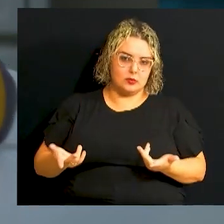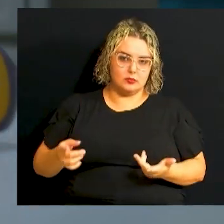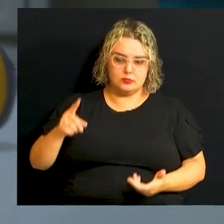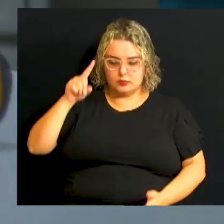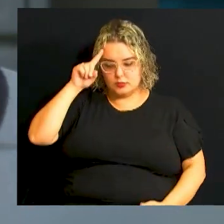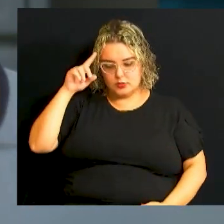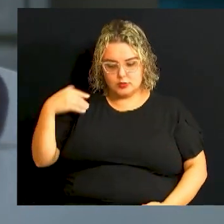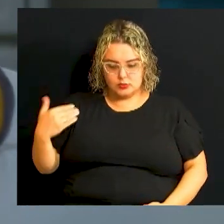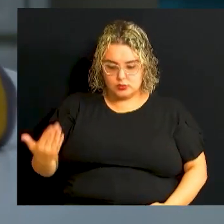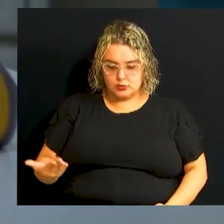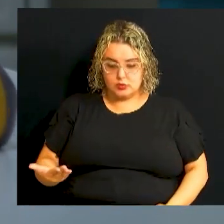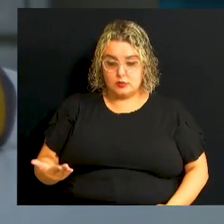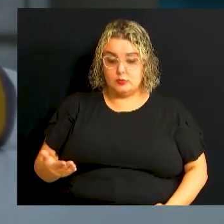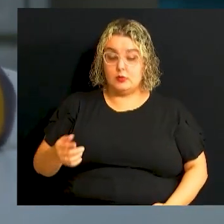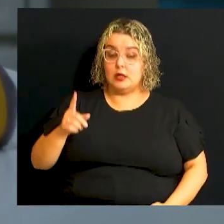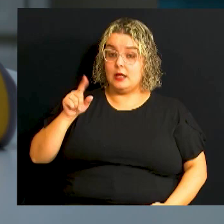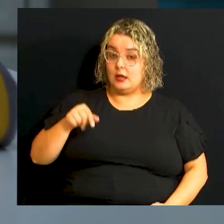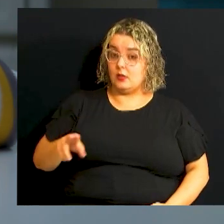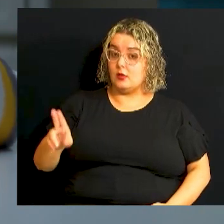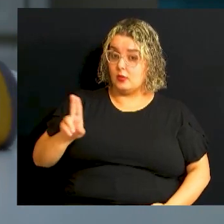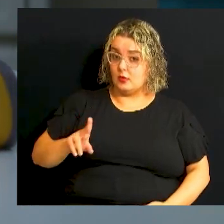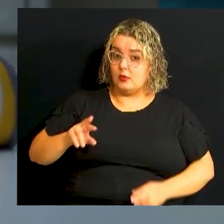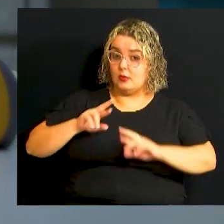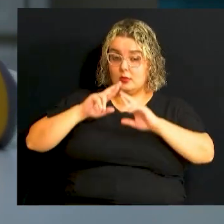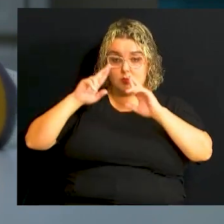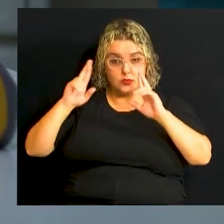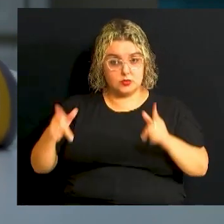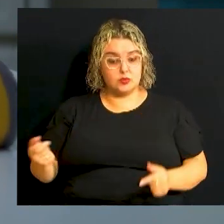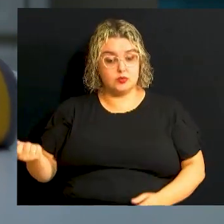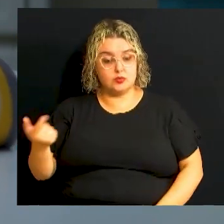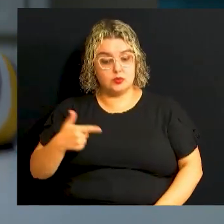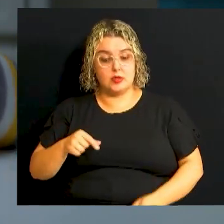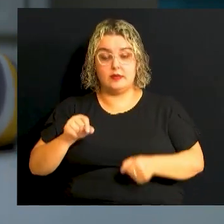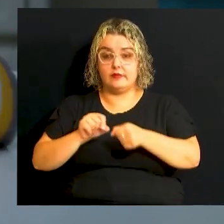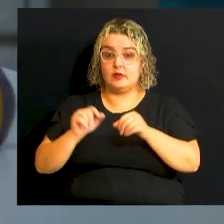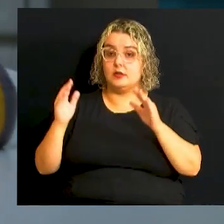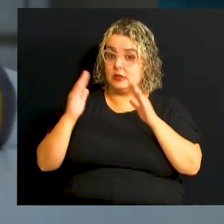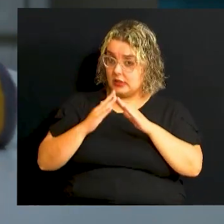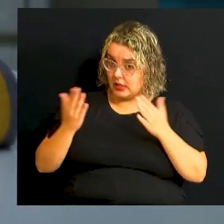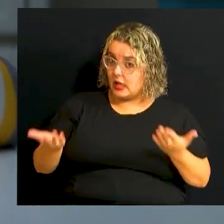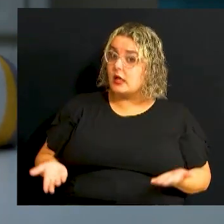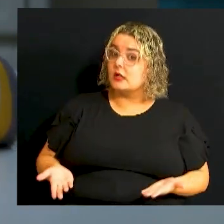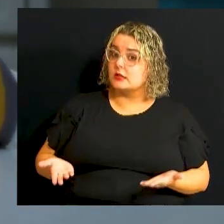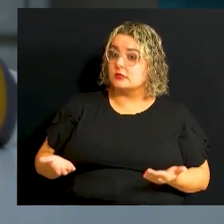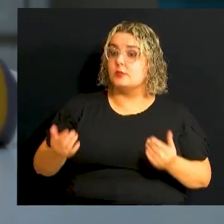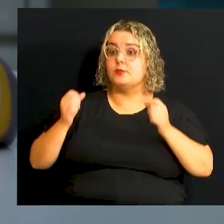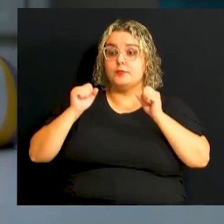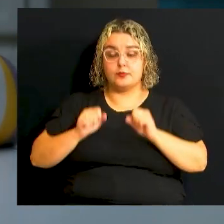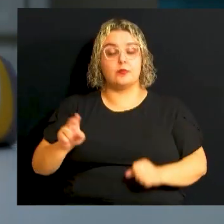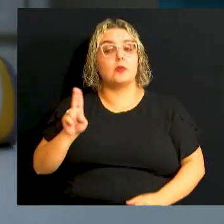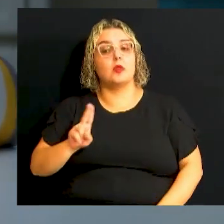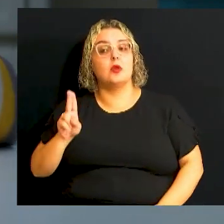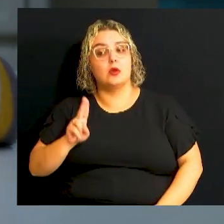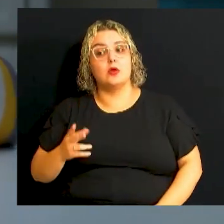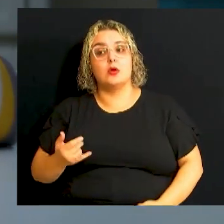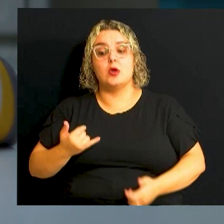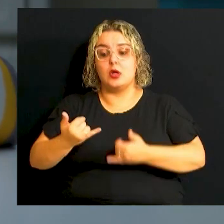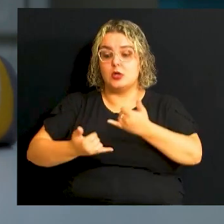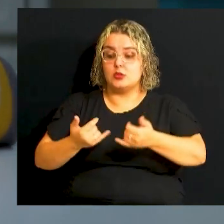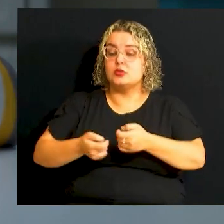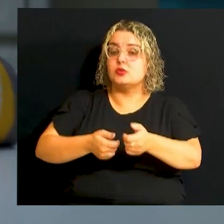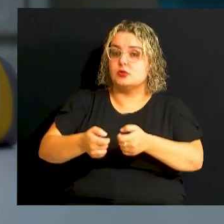nossa rotina. Só que é um uso diferente daquele que é feito em casa. A gente pode utilizar